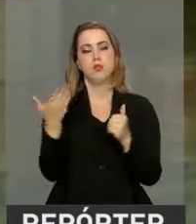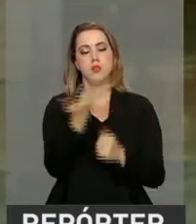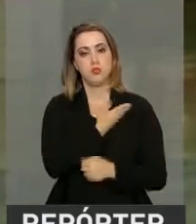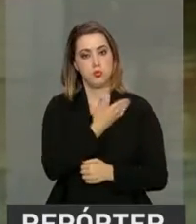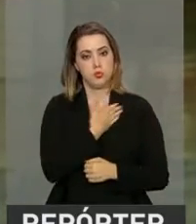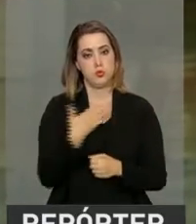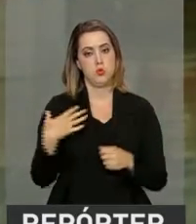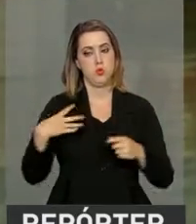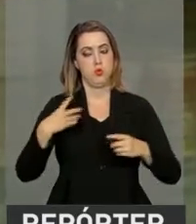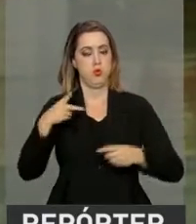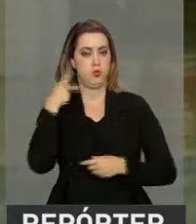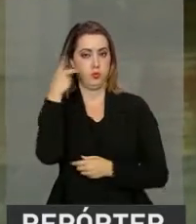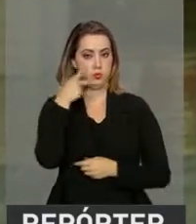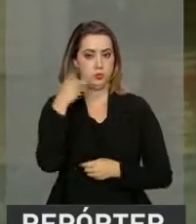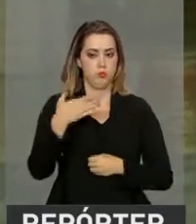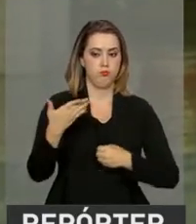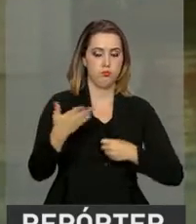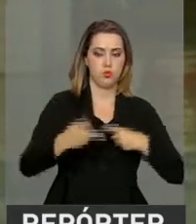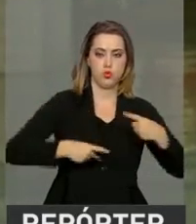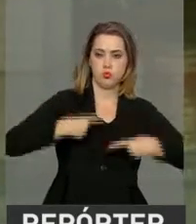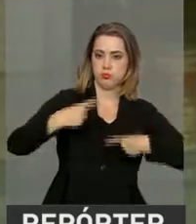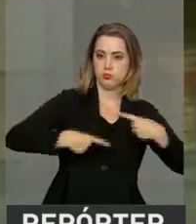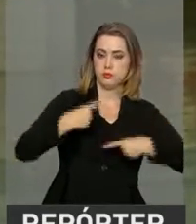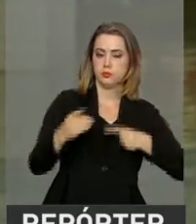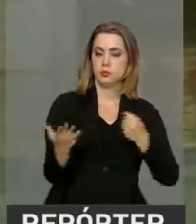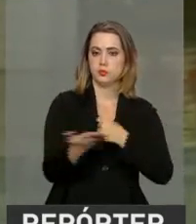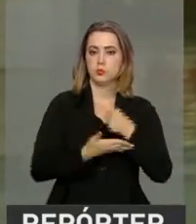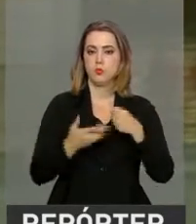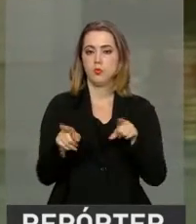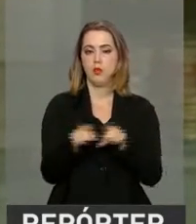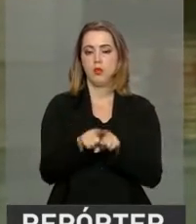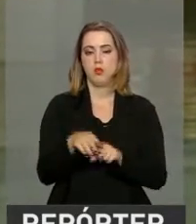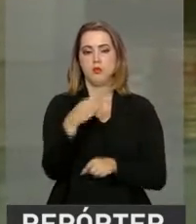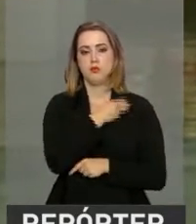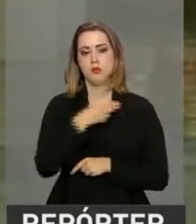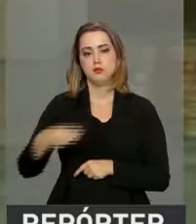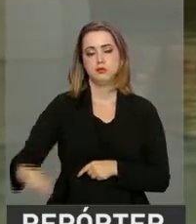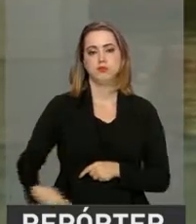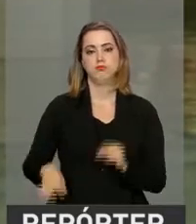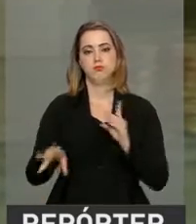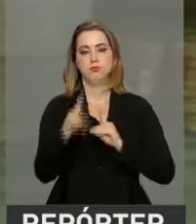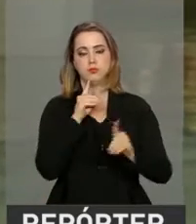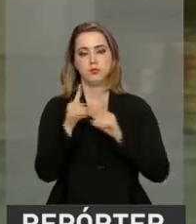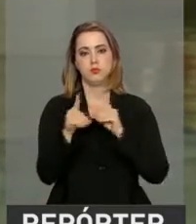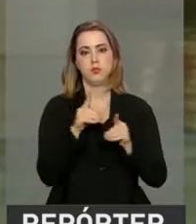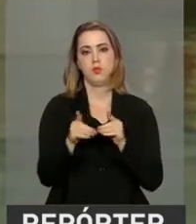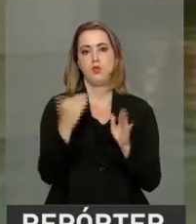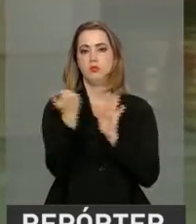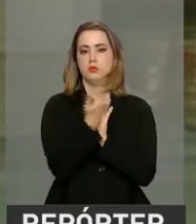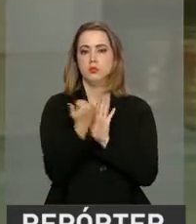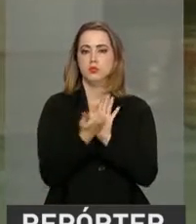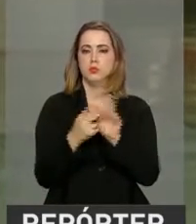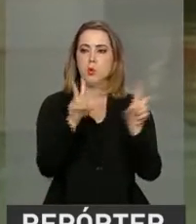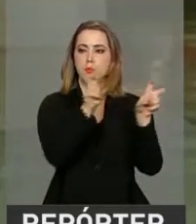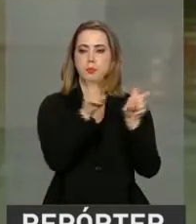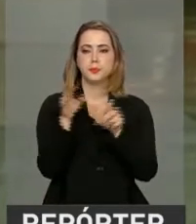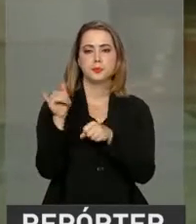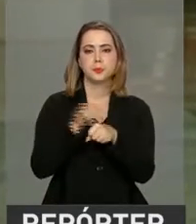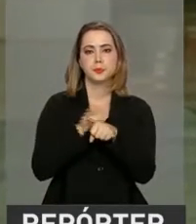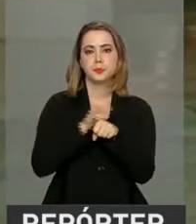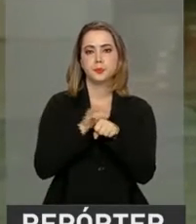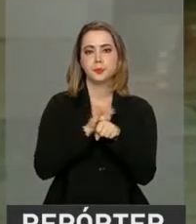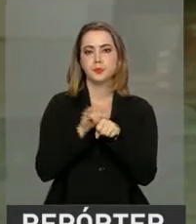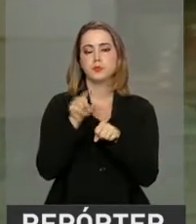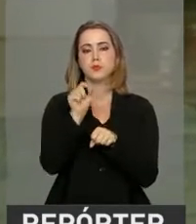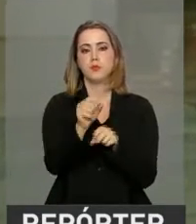dos Deputados e ministros, justamente para discutir essas matérias estratégicas consideradas pelo governo no